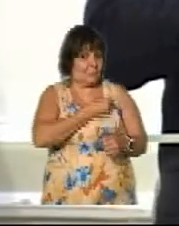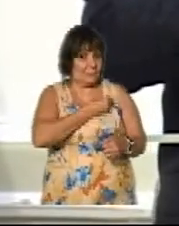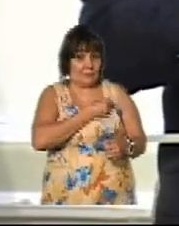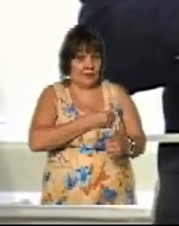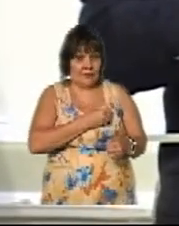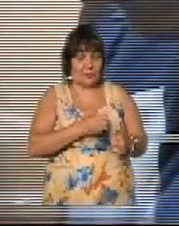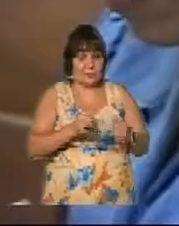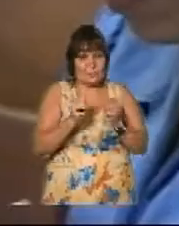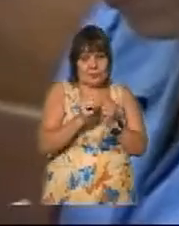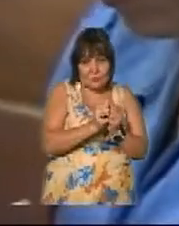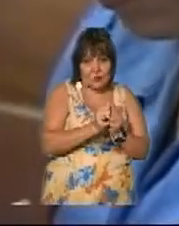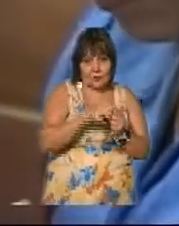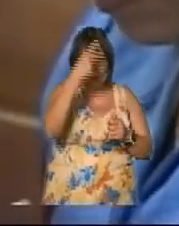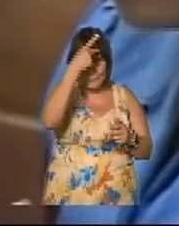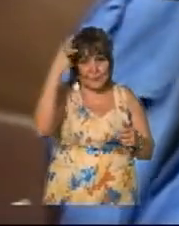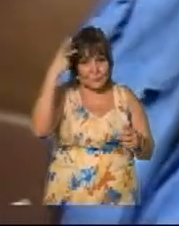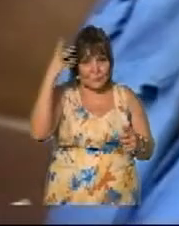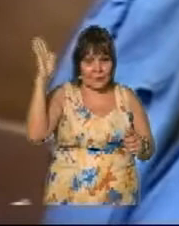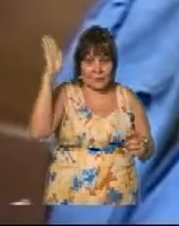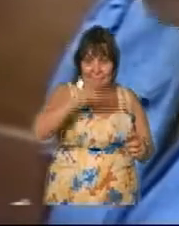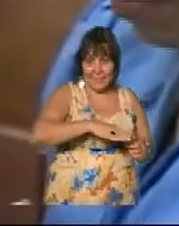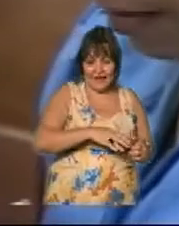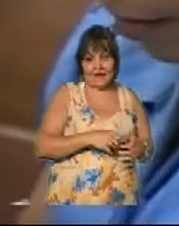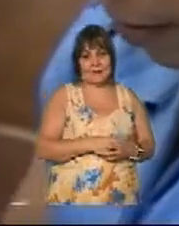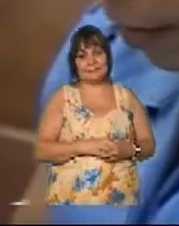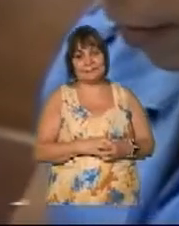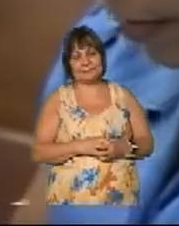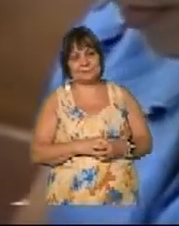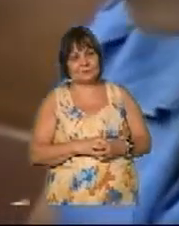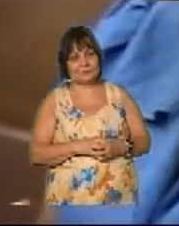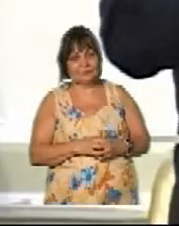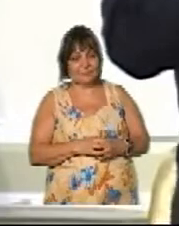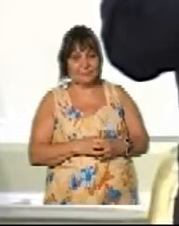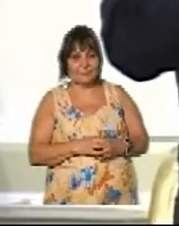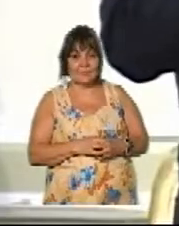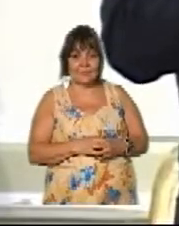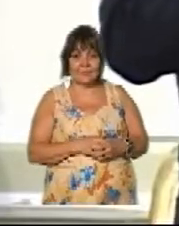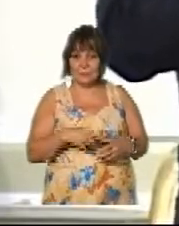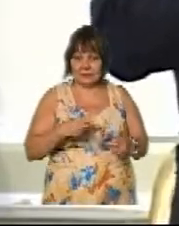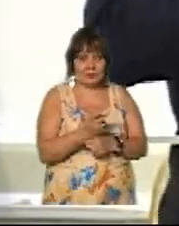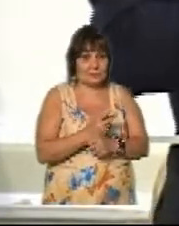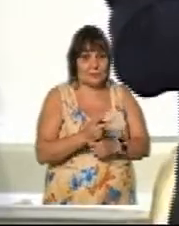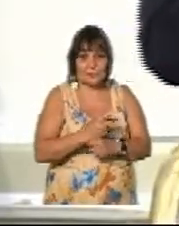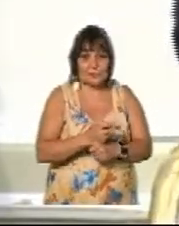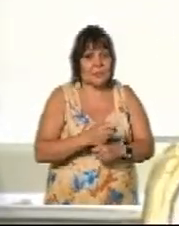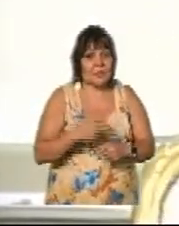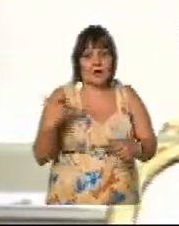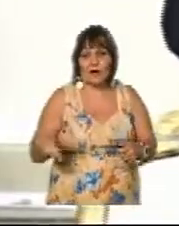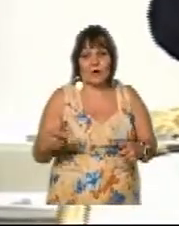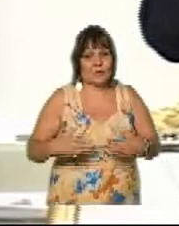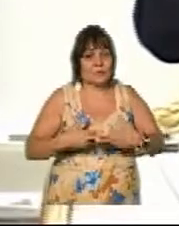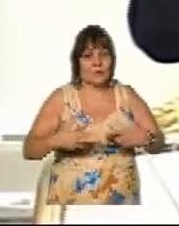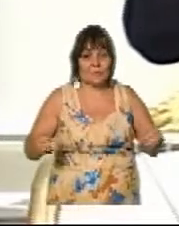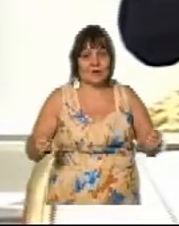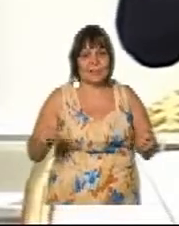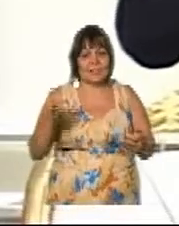caminho dos pecadores, não se assenta na roda dos escarnecedores. Não vai lá buscar nada lá fora. Antes, o seu prazer está